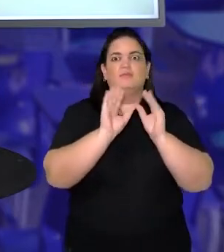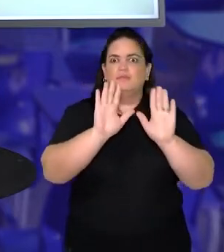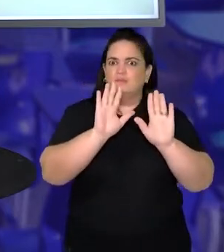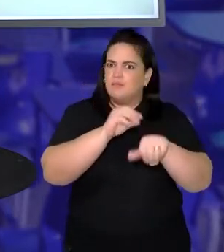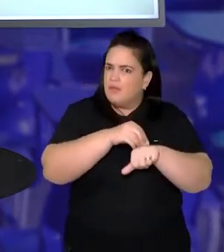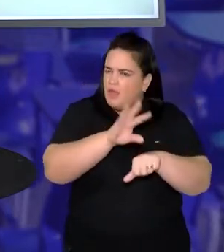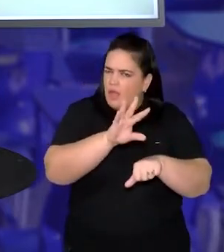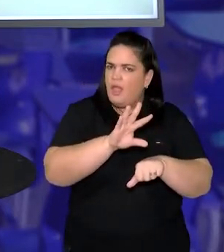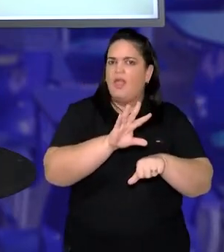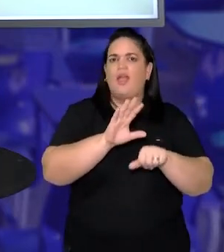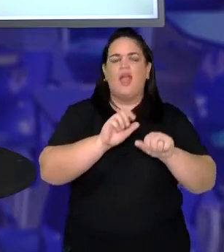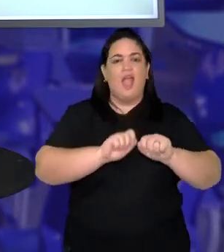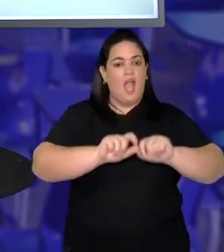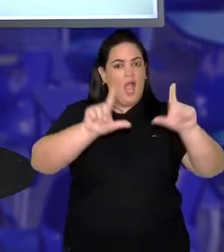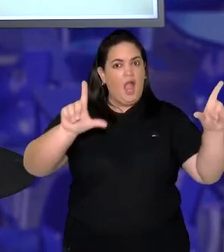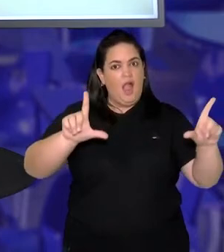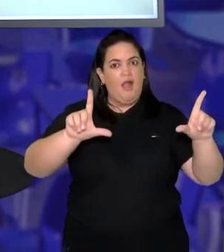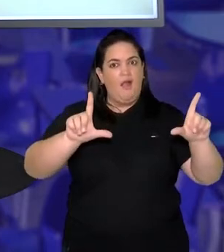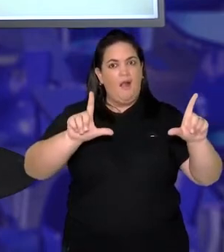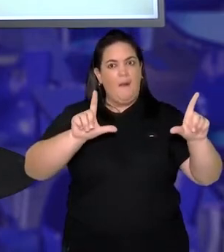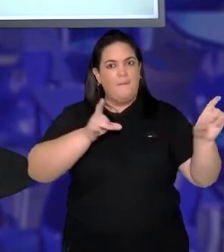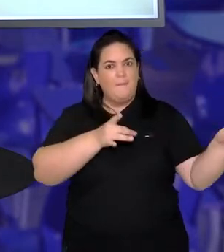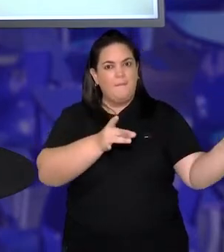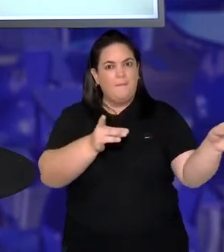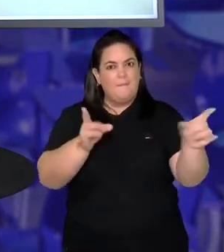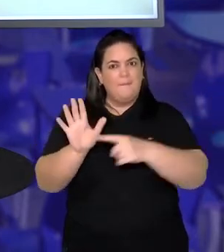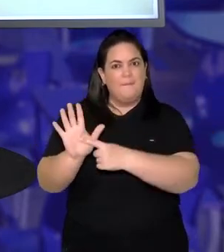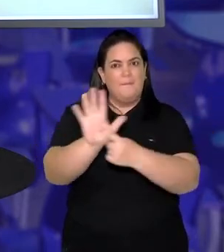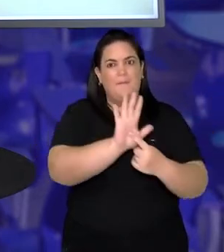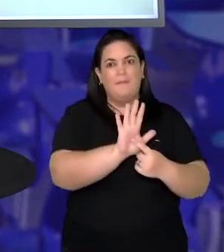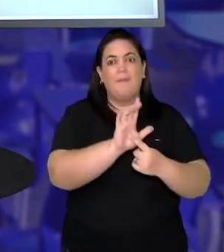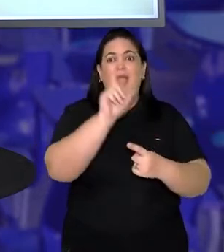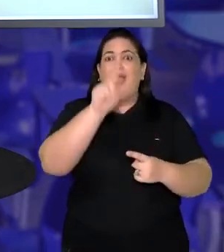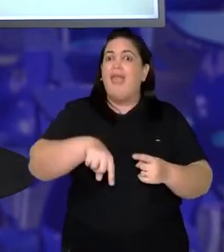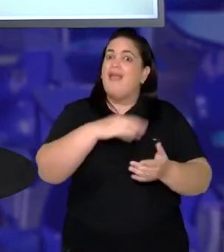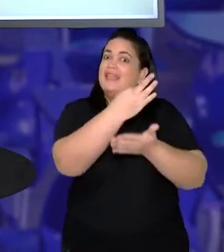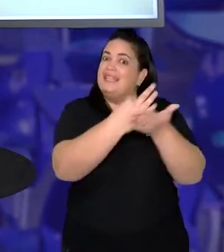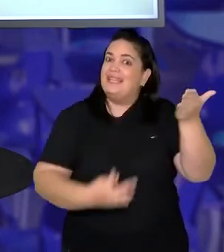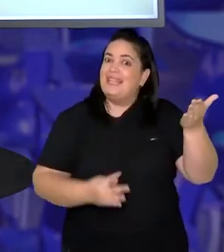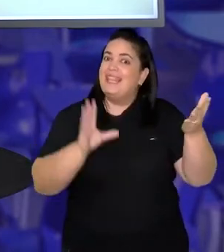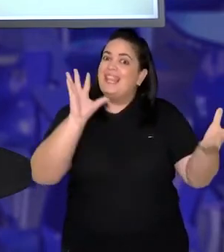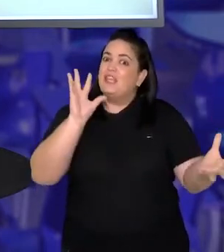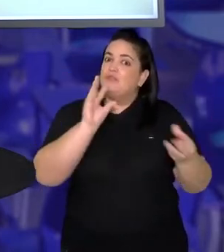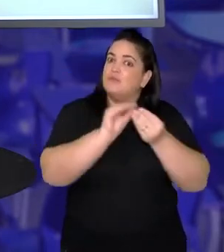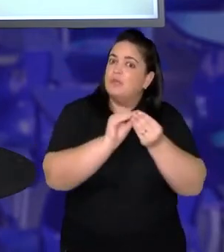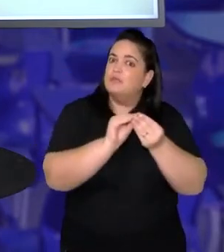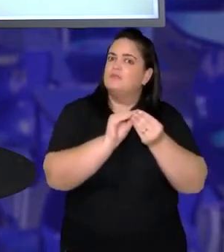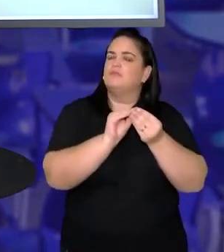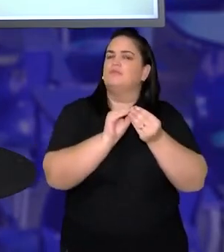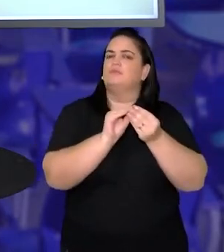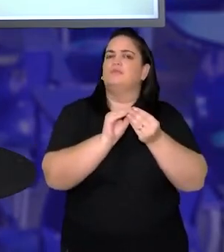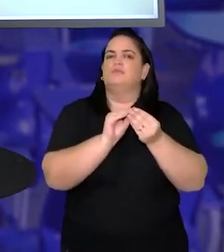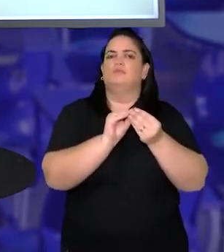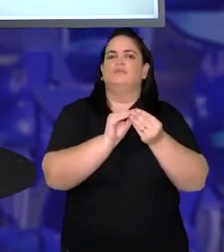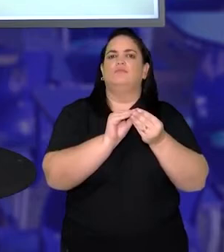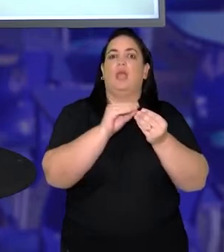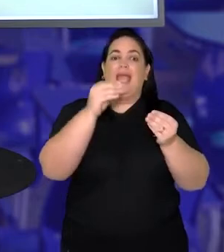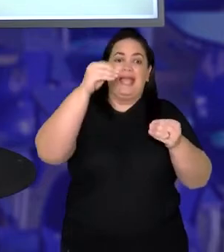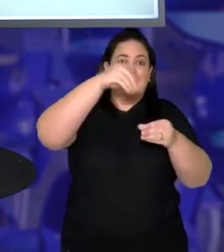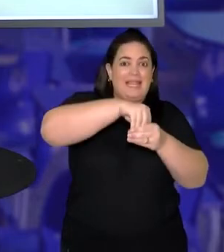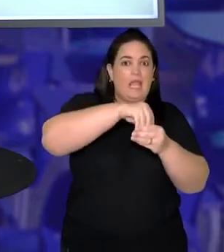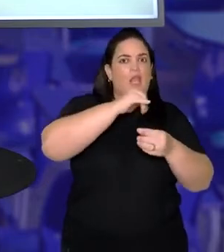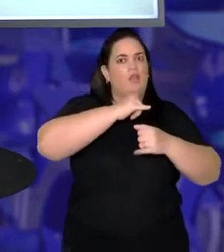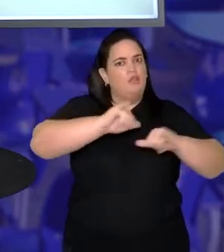Campanha publicitária precisa trazer textos curtos, não necessariamente textos sem as informações necessárias.